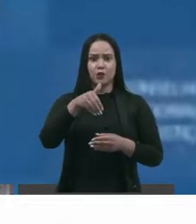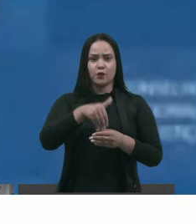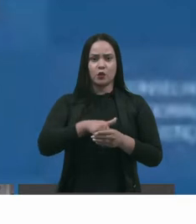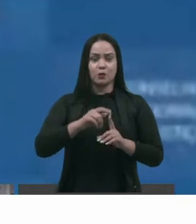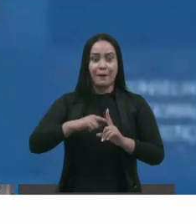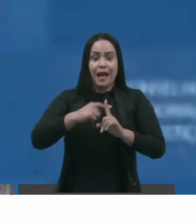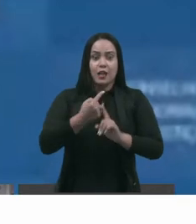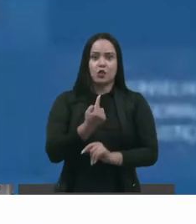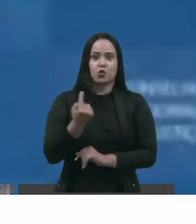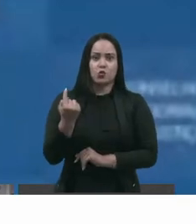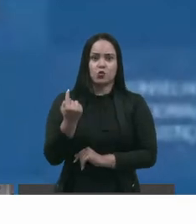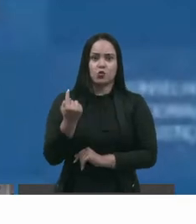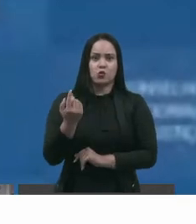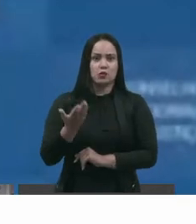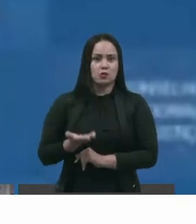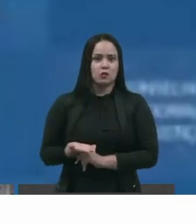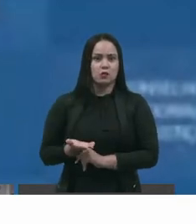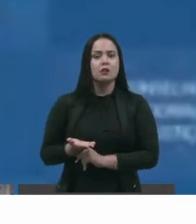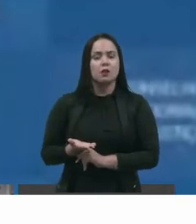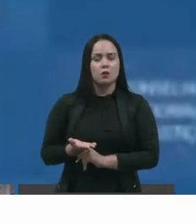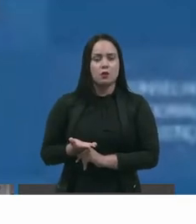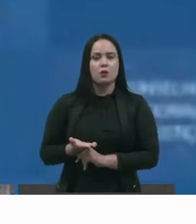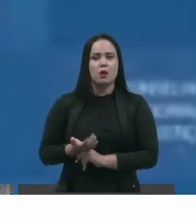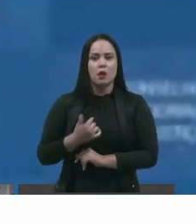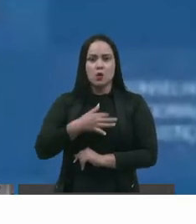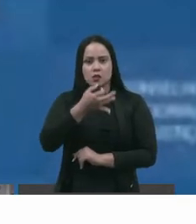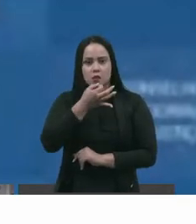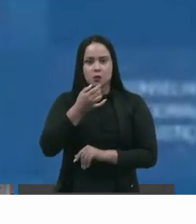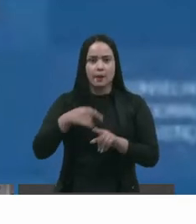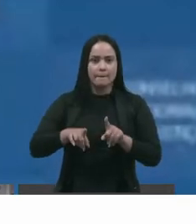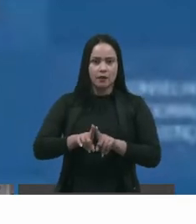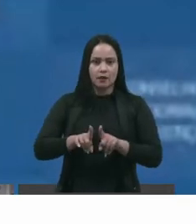um. Então, aqui eu cito também